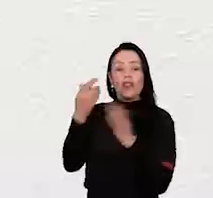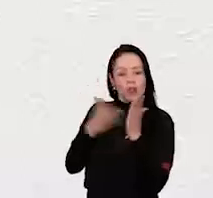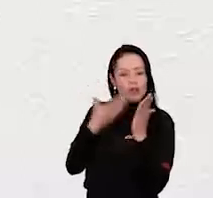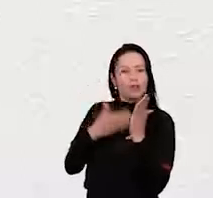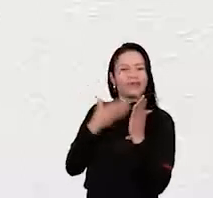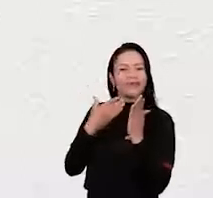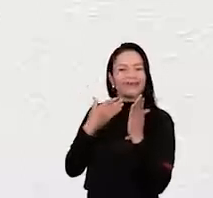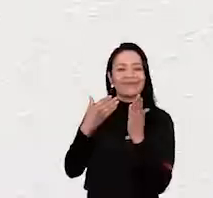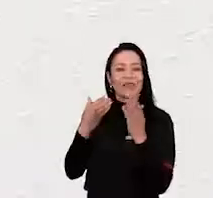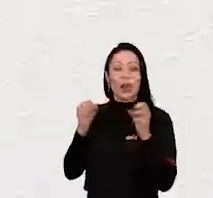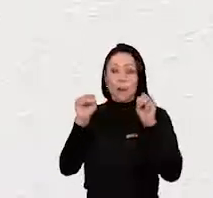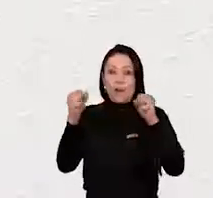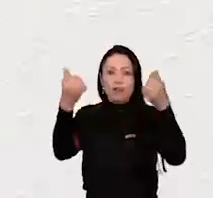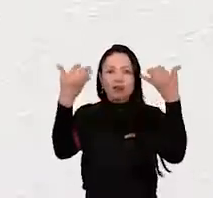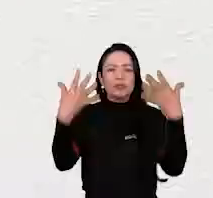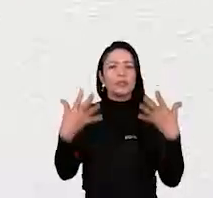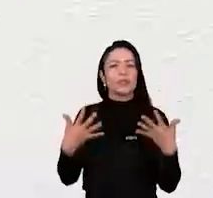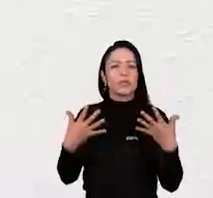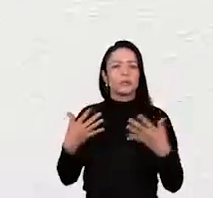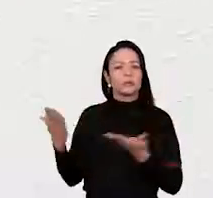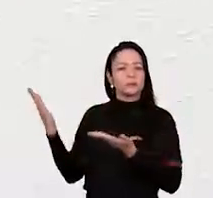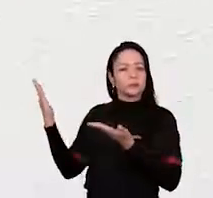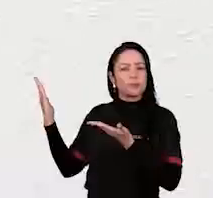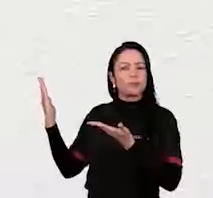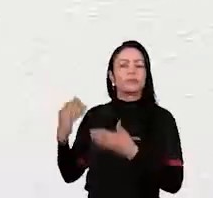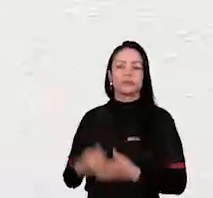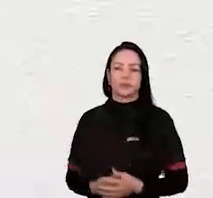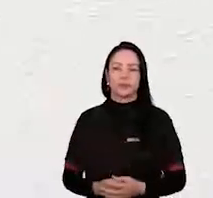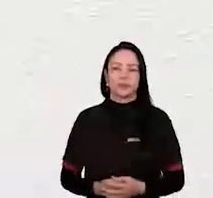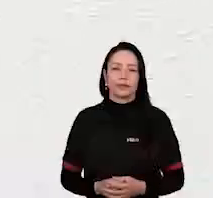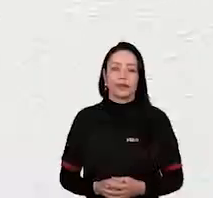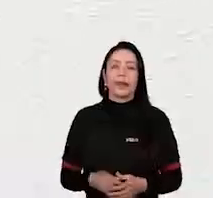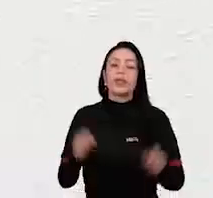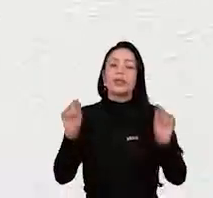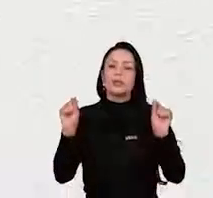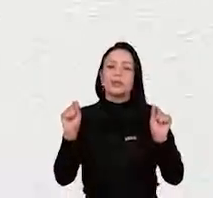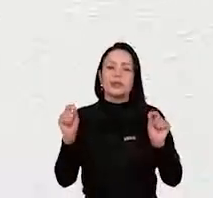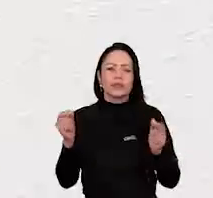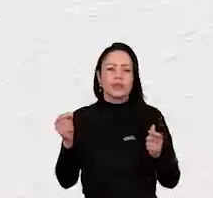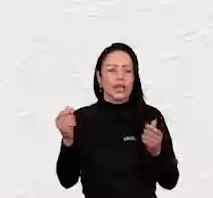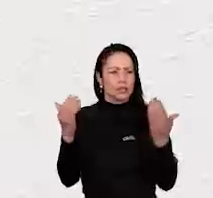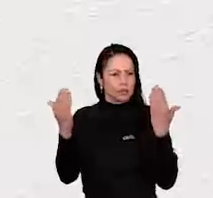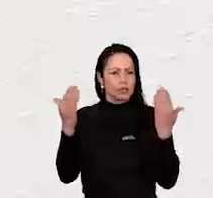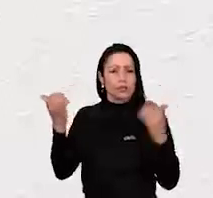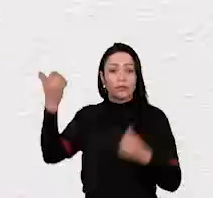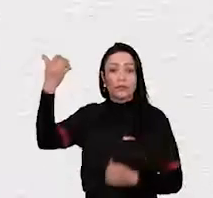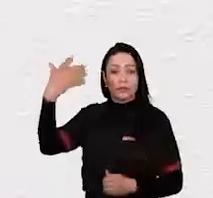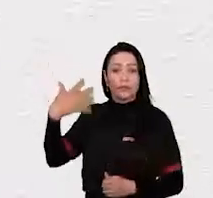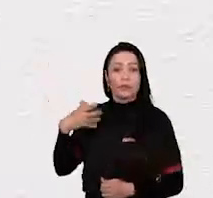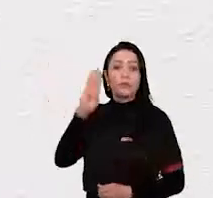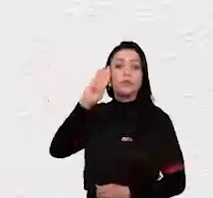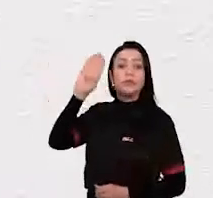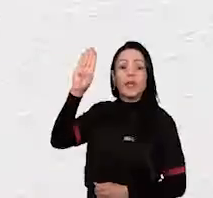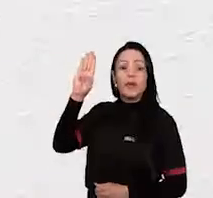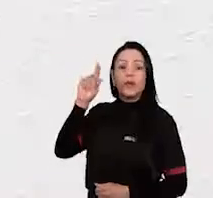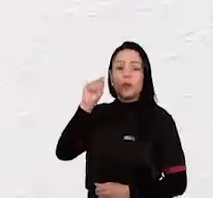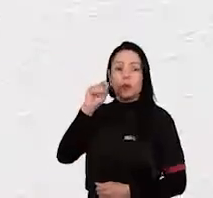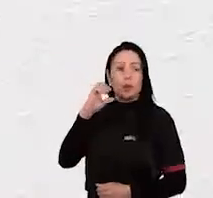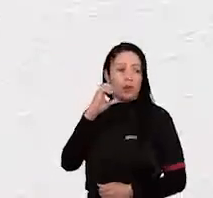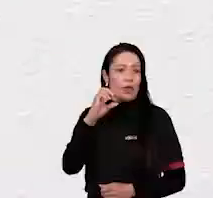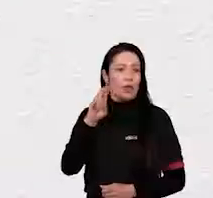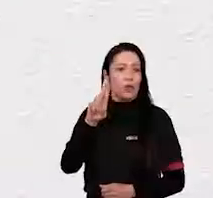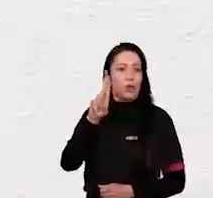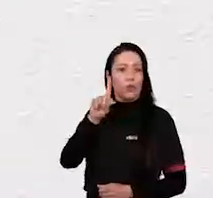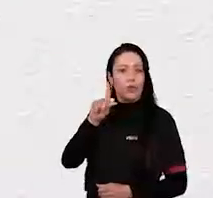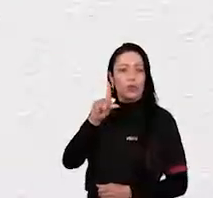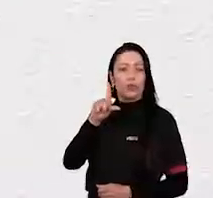estava. Então, eu queria te pedir para você comentar esse slide. Na verdade, assim, o que é levantado, né, principalmente com relação à cultura